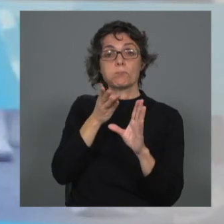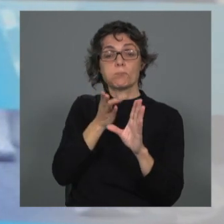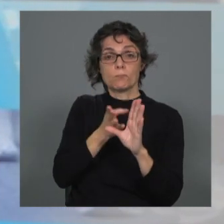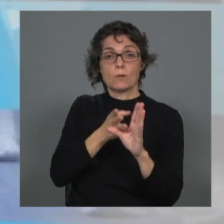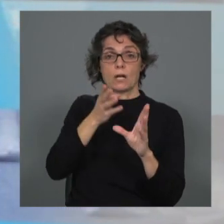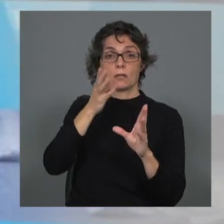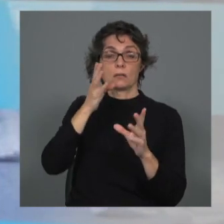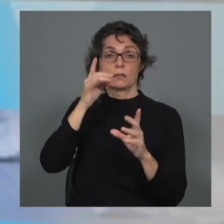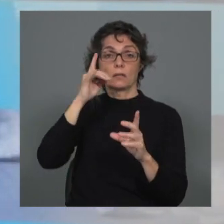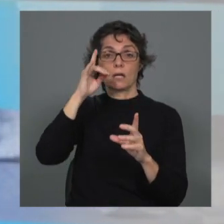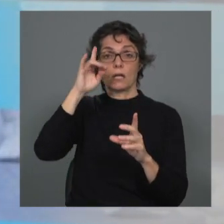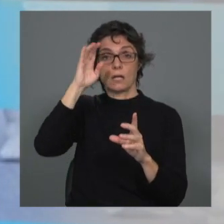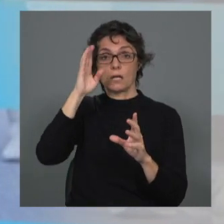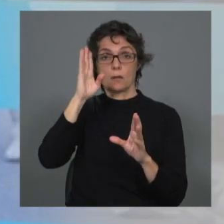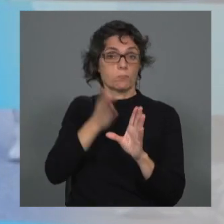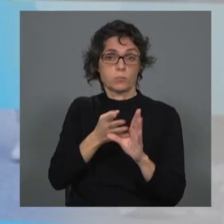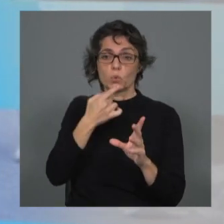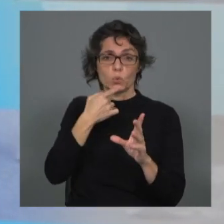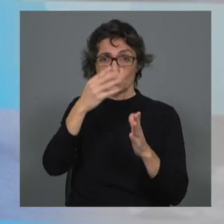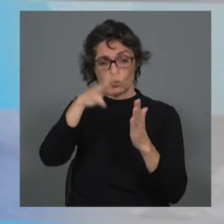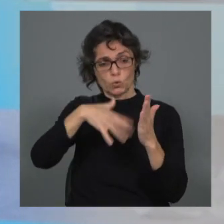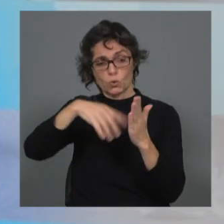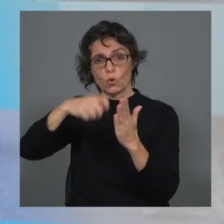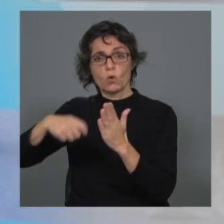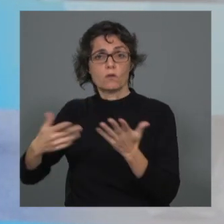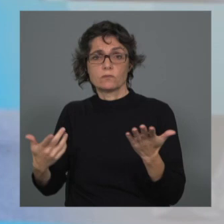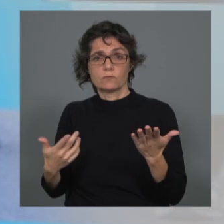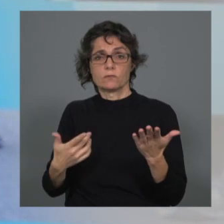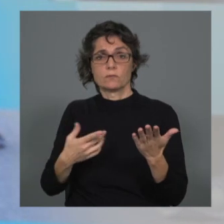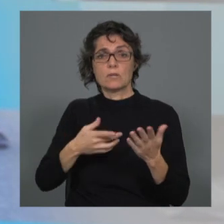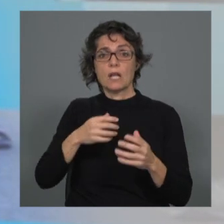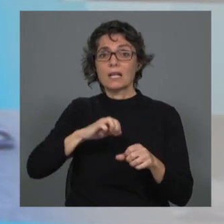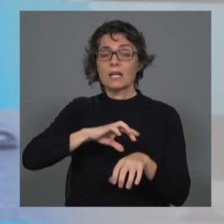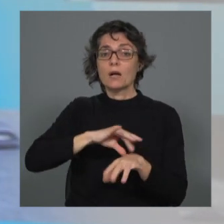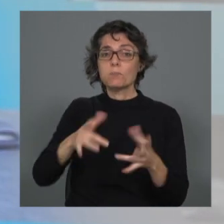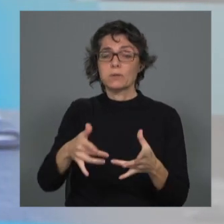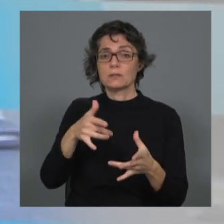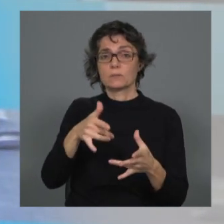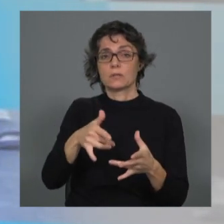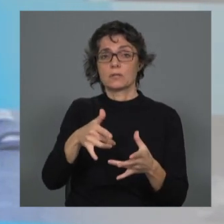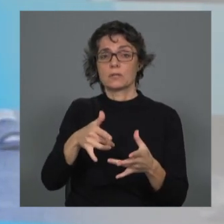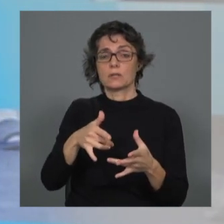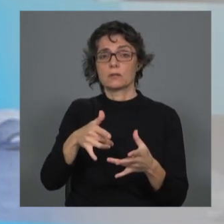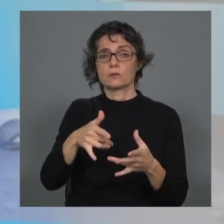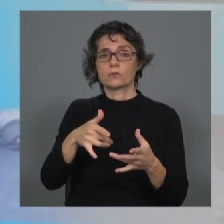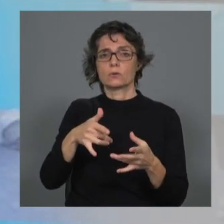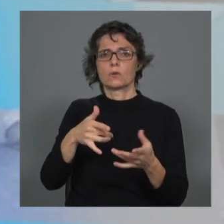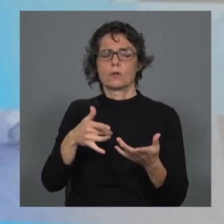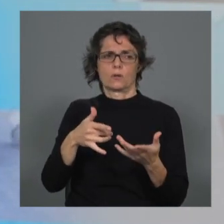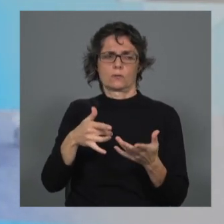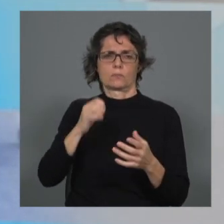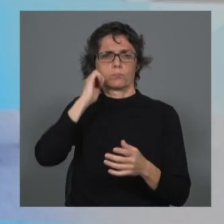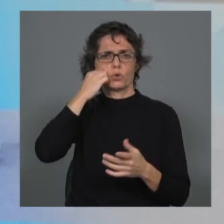psicólogos. Esta pandemia afetou fortemente as pessoas no que se refere à